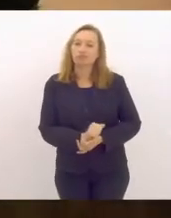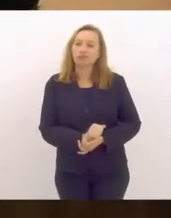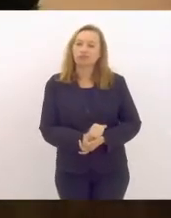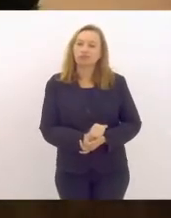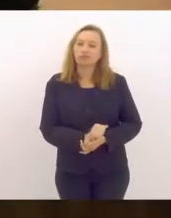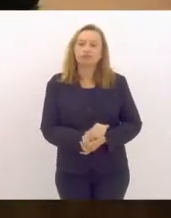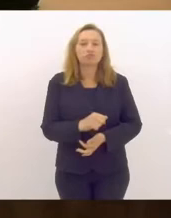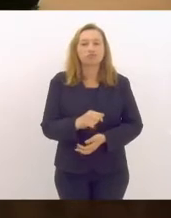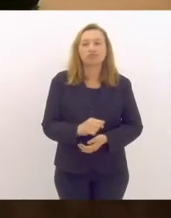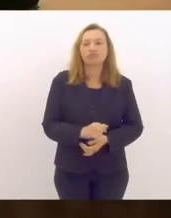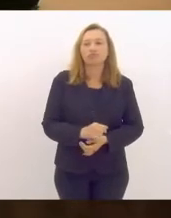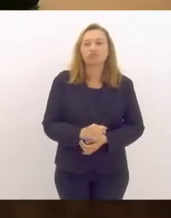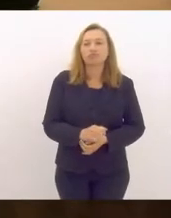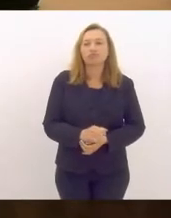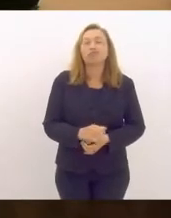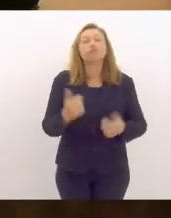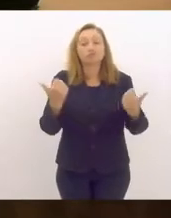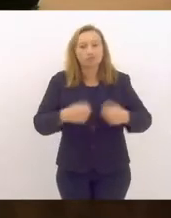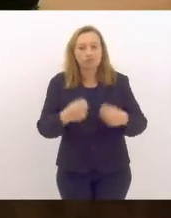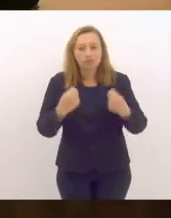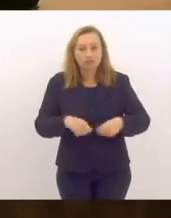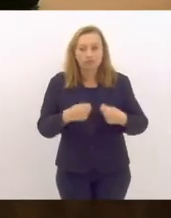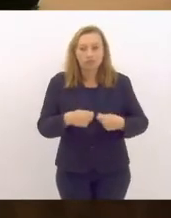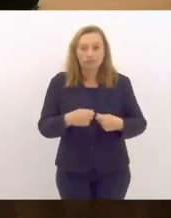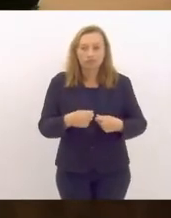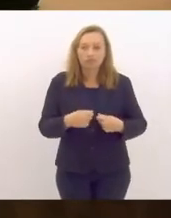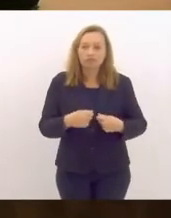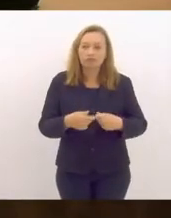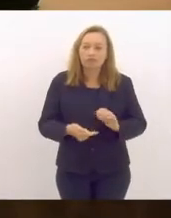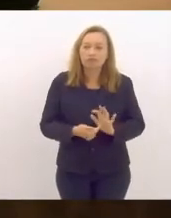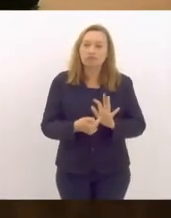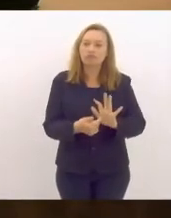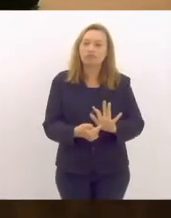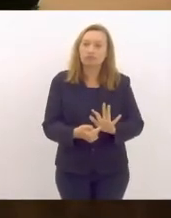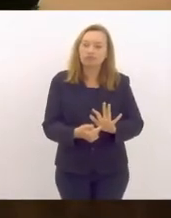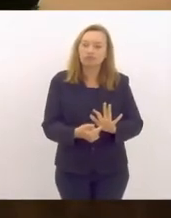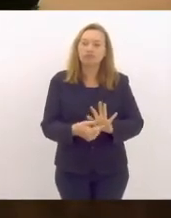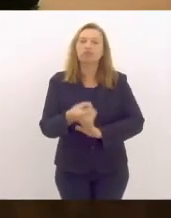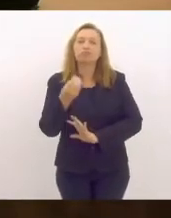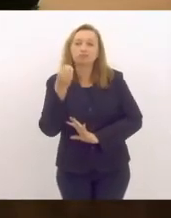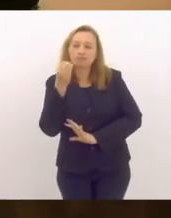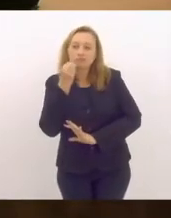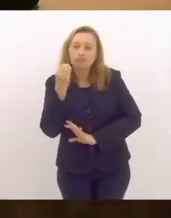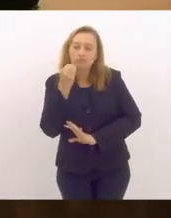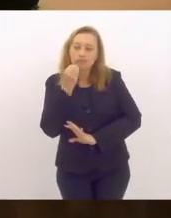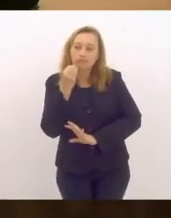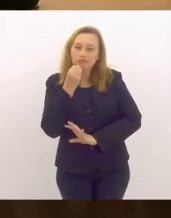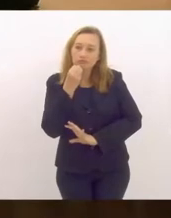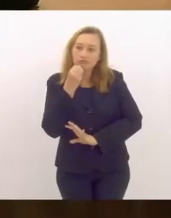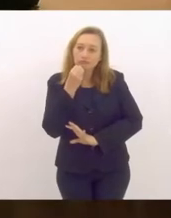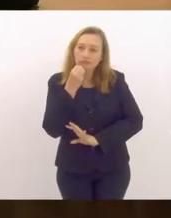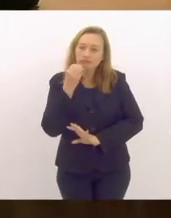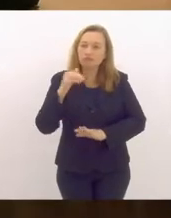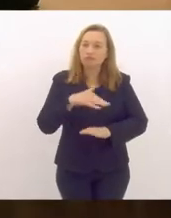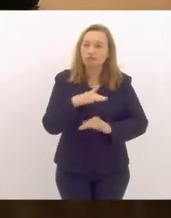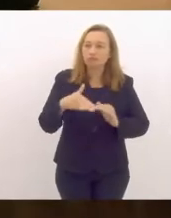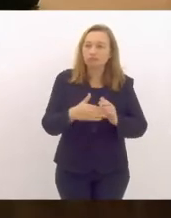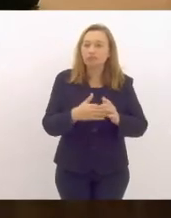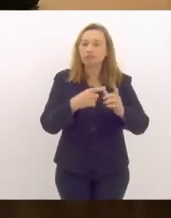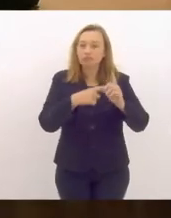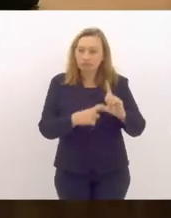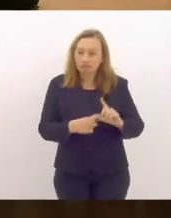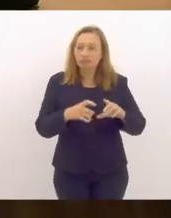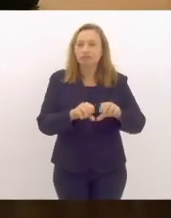sem dúvida nenhuma, precisa expressar a oportunidade daqueles e daquelas que dependem do sistema